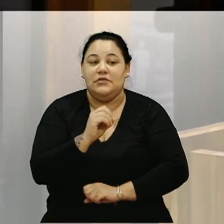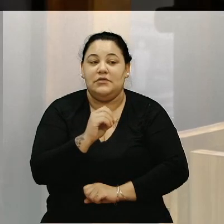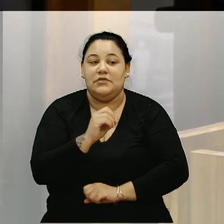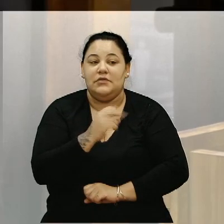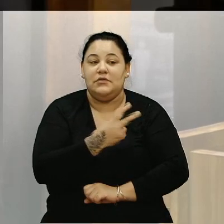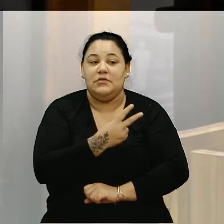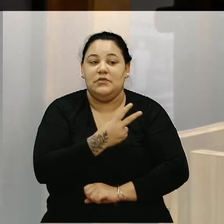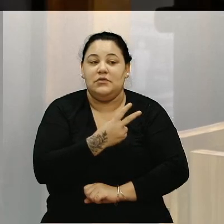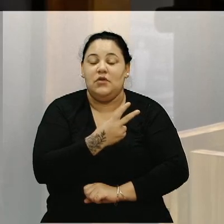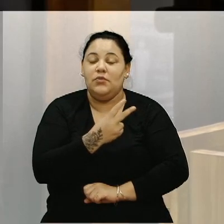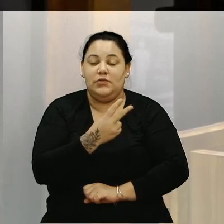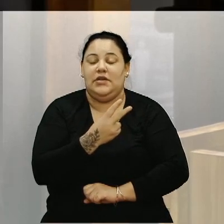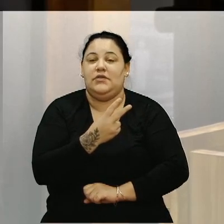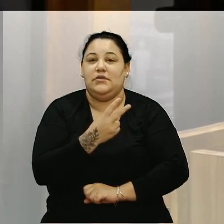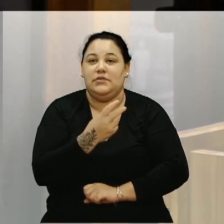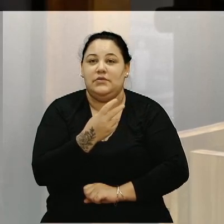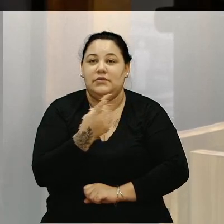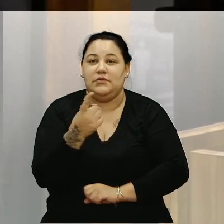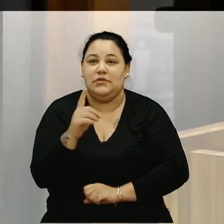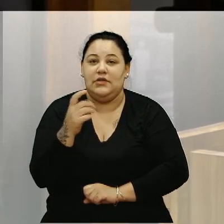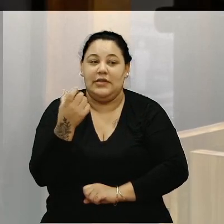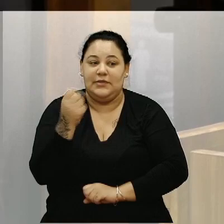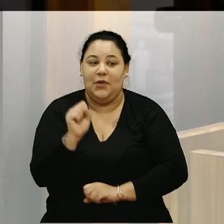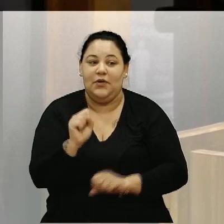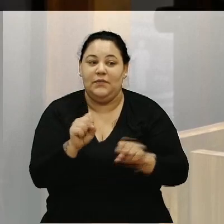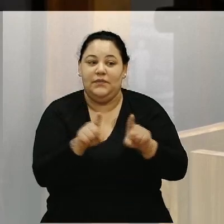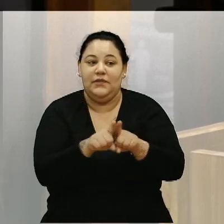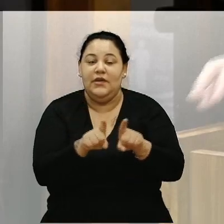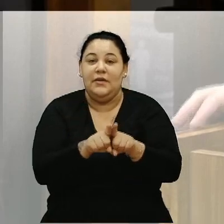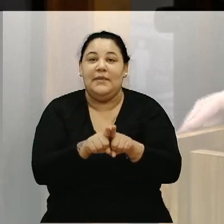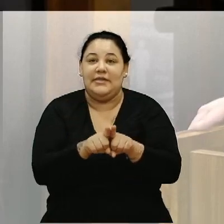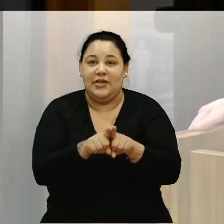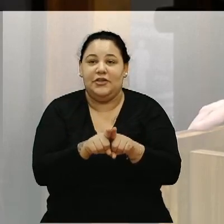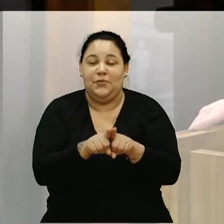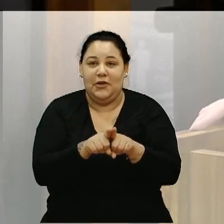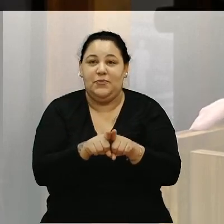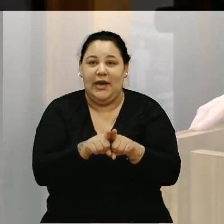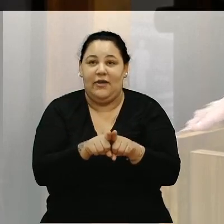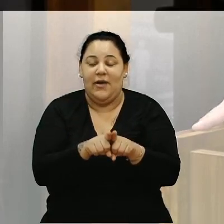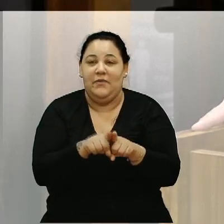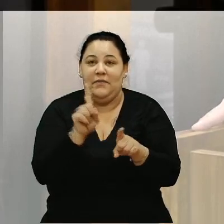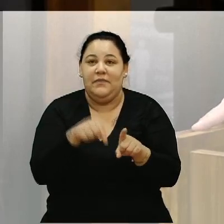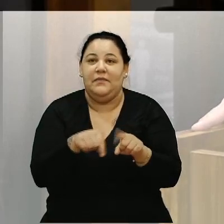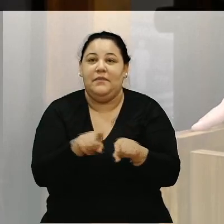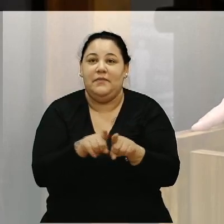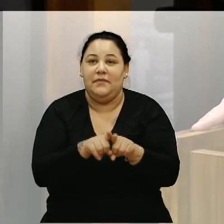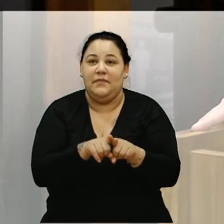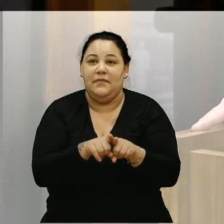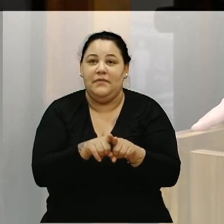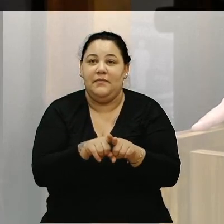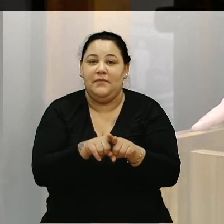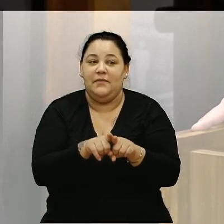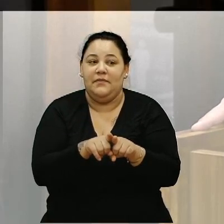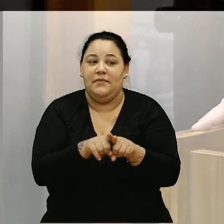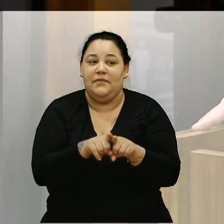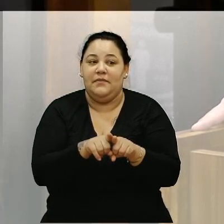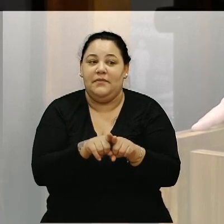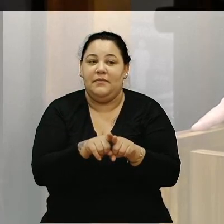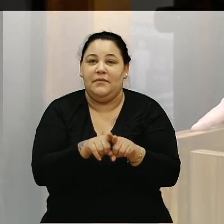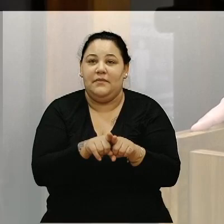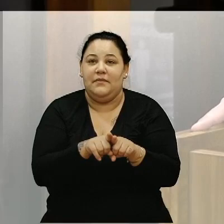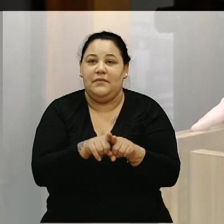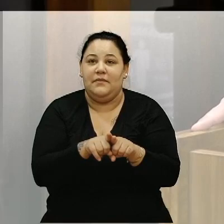218,6 milhões para ações de resposta ao desastre, quase 2,5 bilhões para ações de assistência, mais